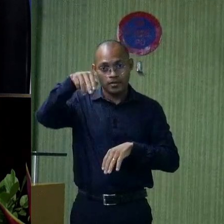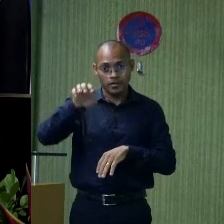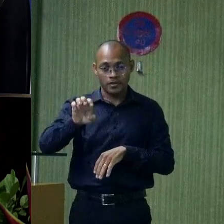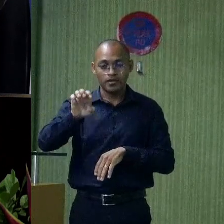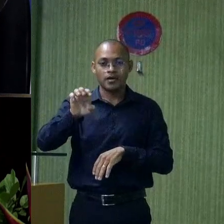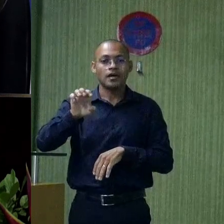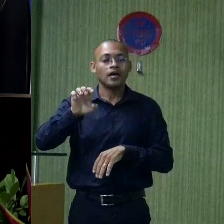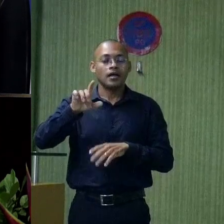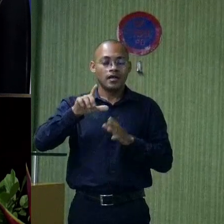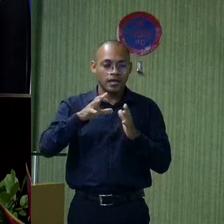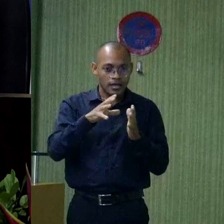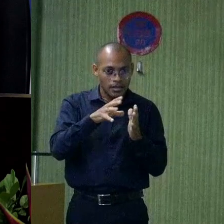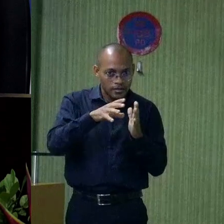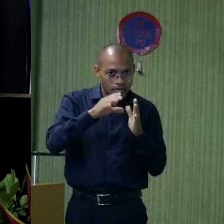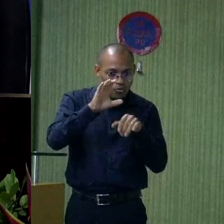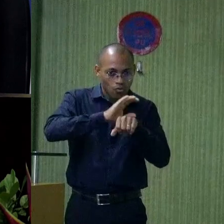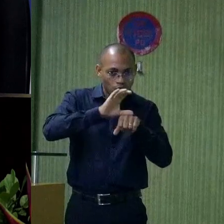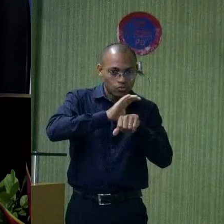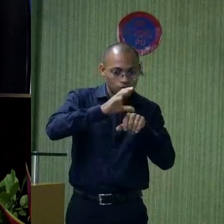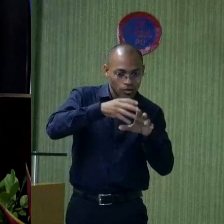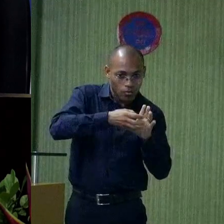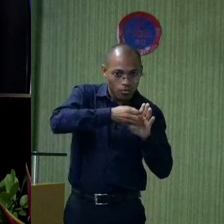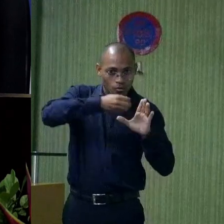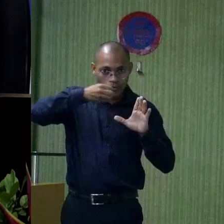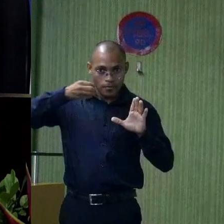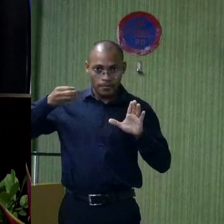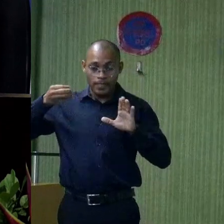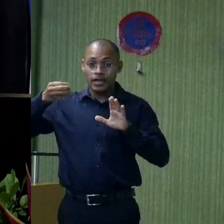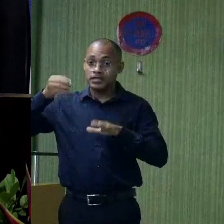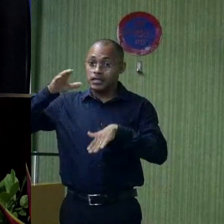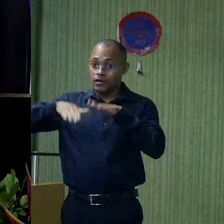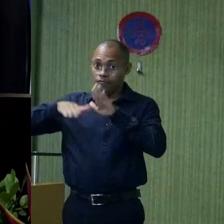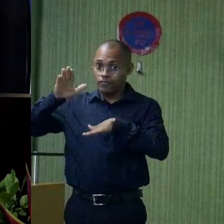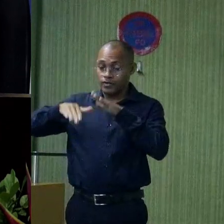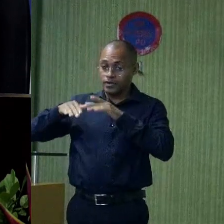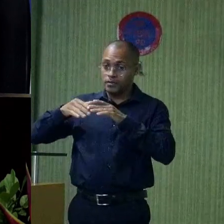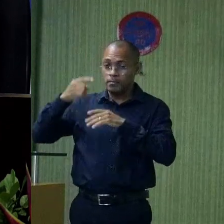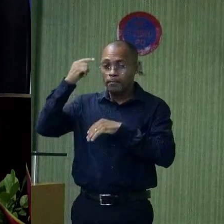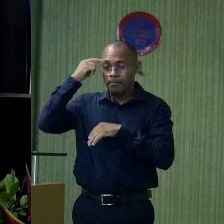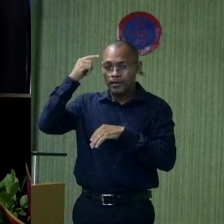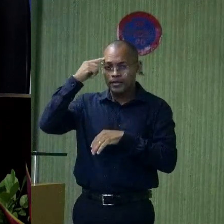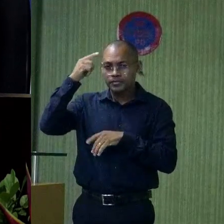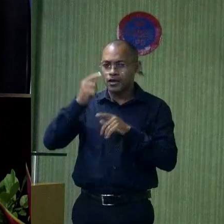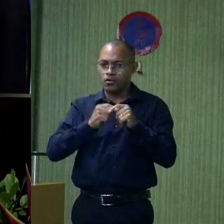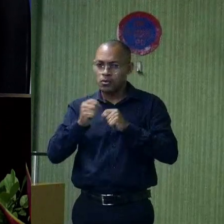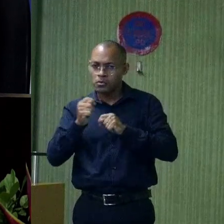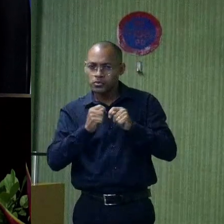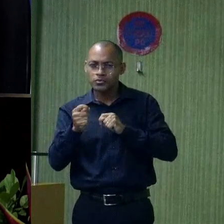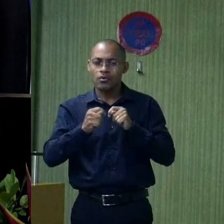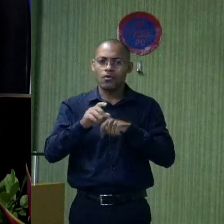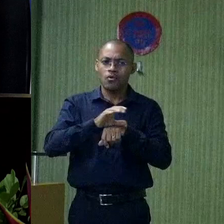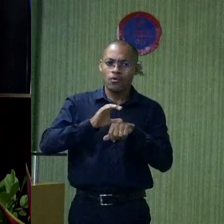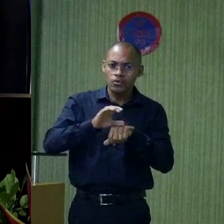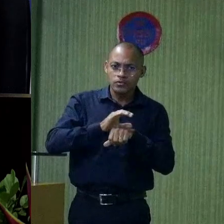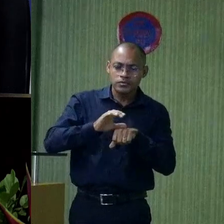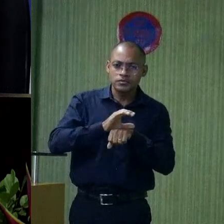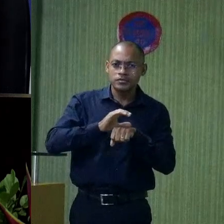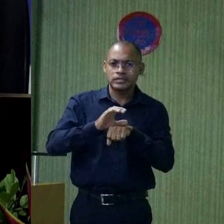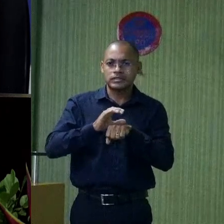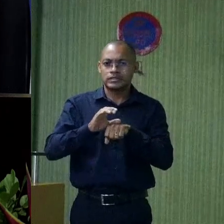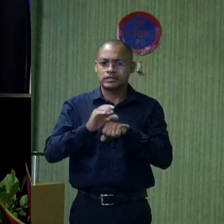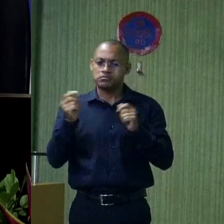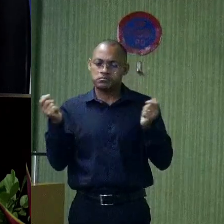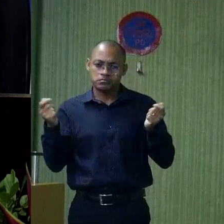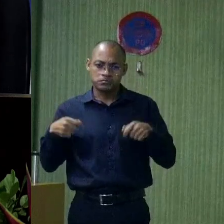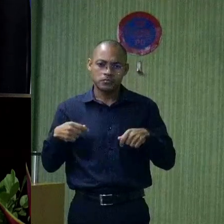da Constituição talvez se pensar numa questão ali de controle de constitucionalidade ainda que em sede de local